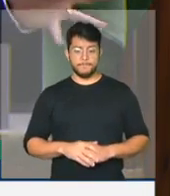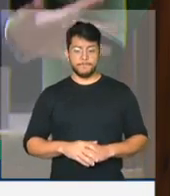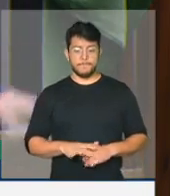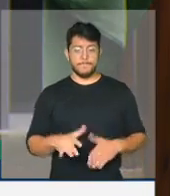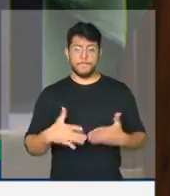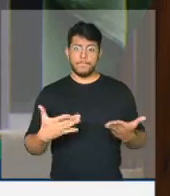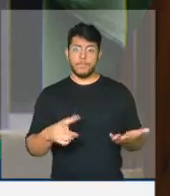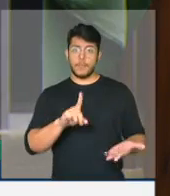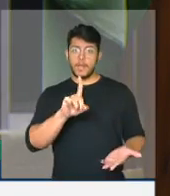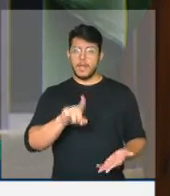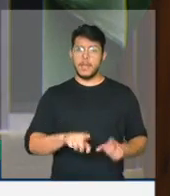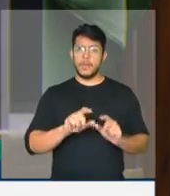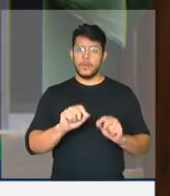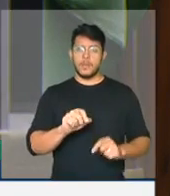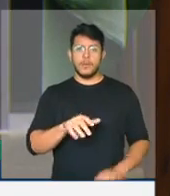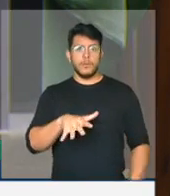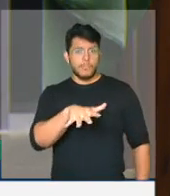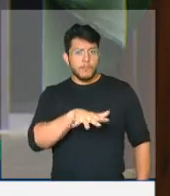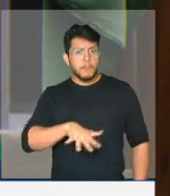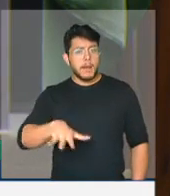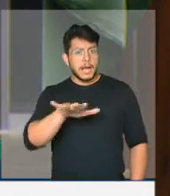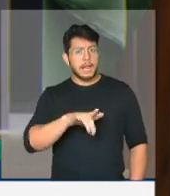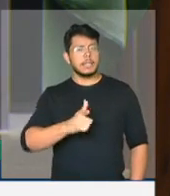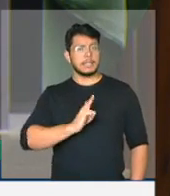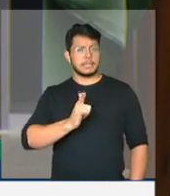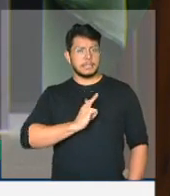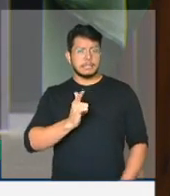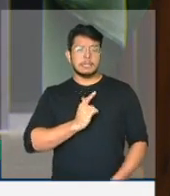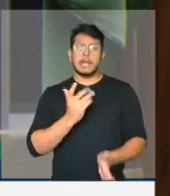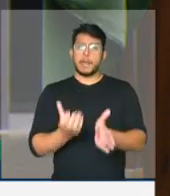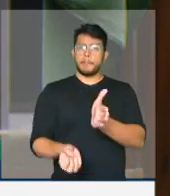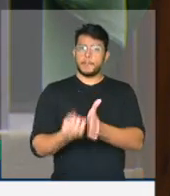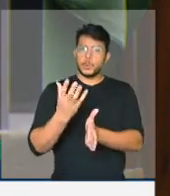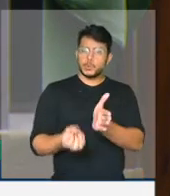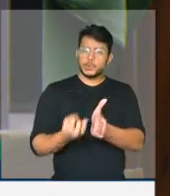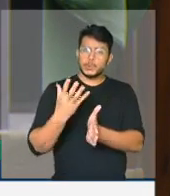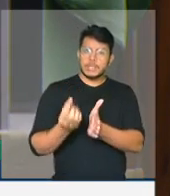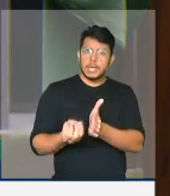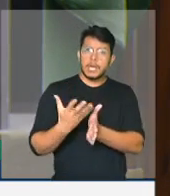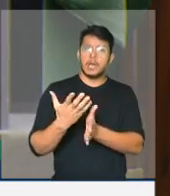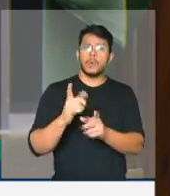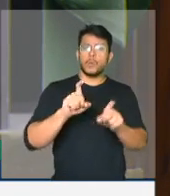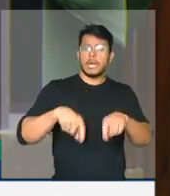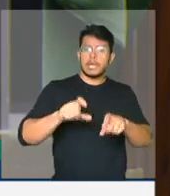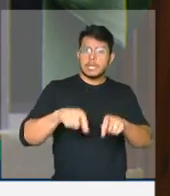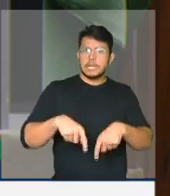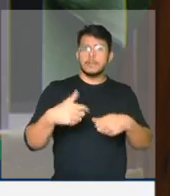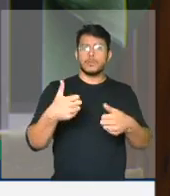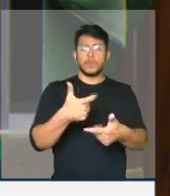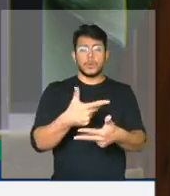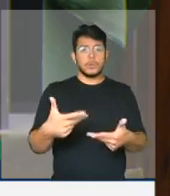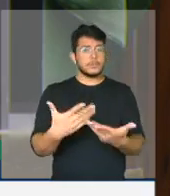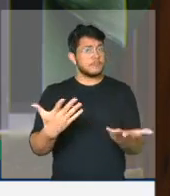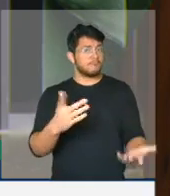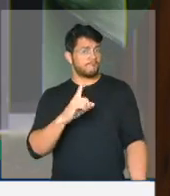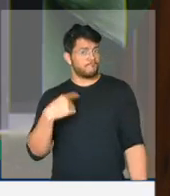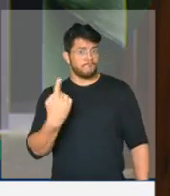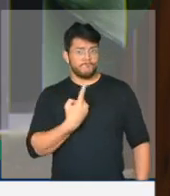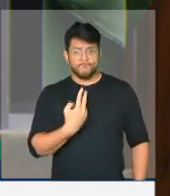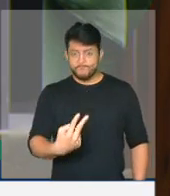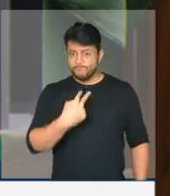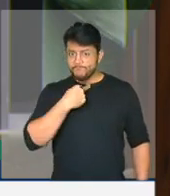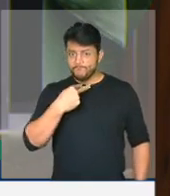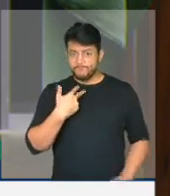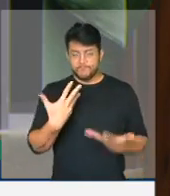grande produção agrícola, que tem grande impacto com o aumento dos combustíveis, e nós não podemos aceitar bravatas